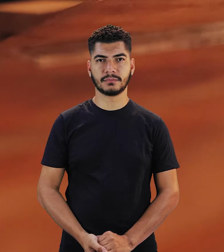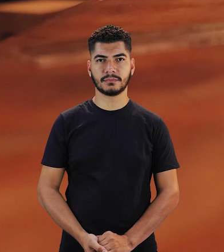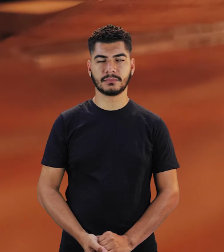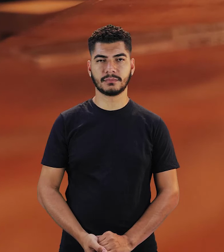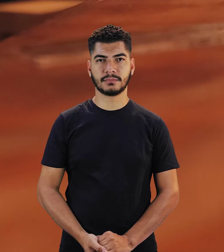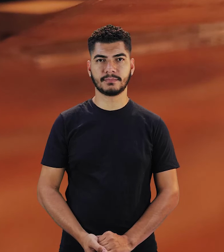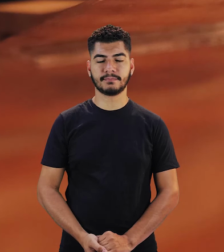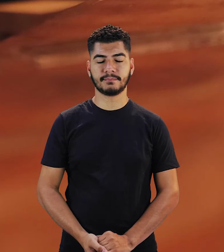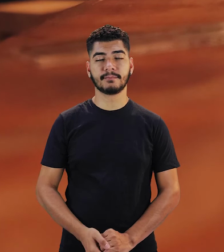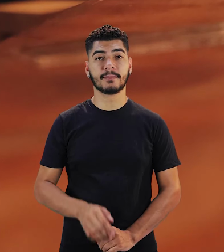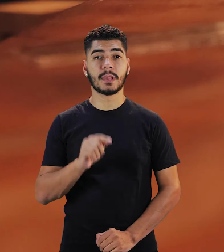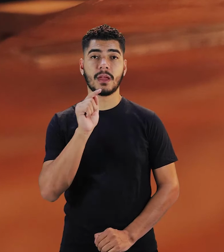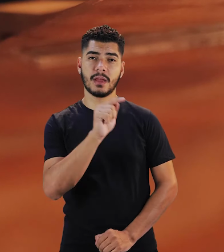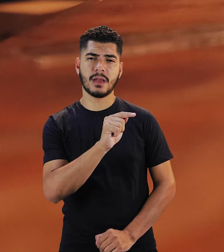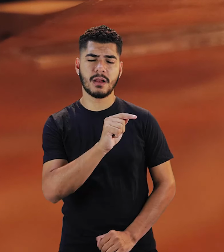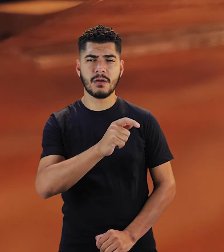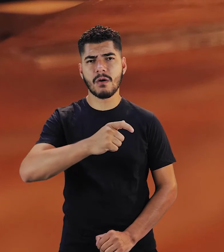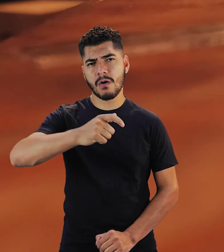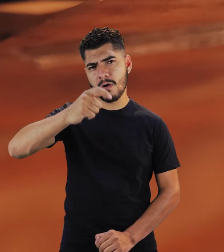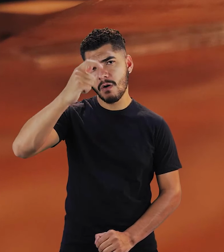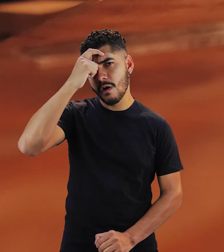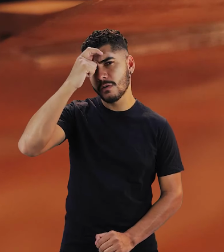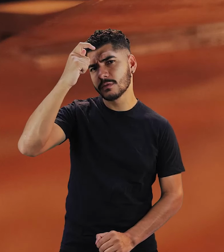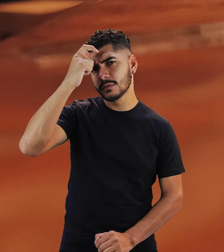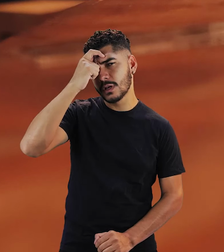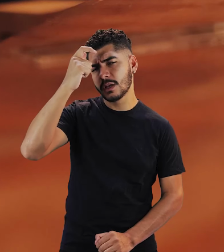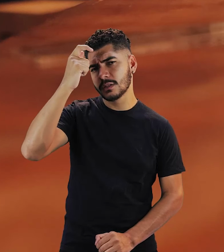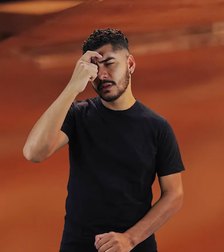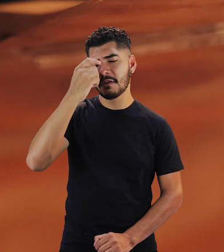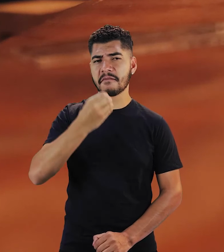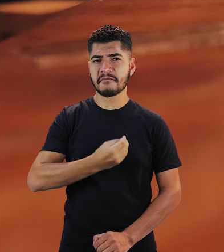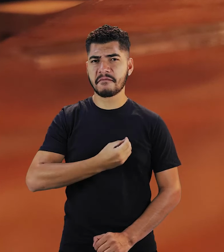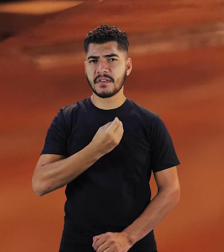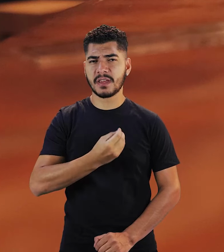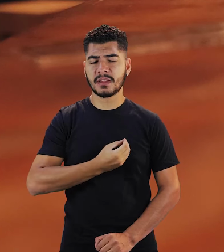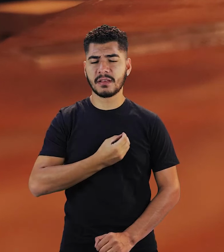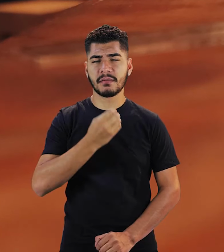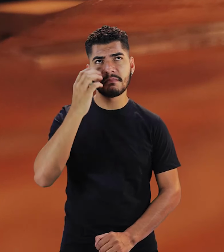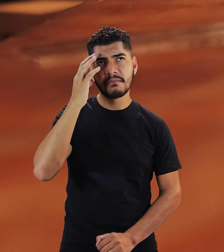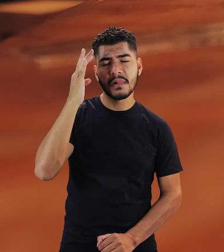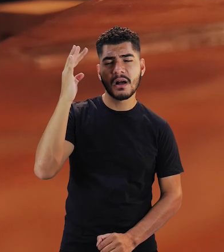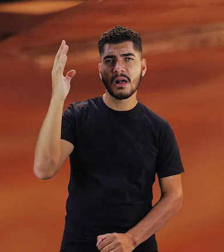Ele tinha consciência do que há de estéril numa vida sem ilusões.